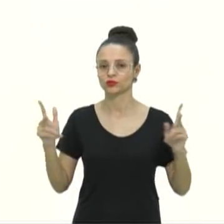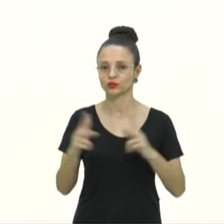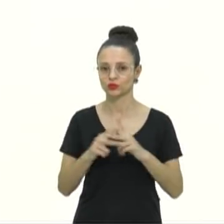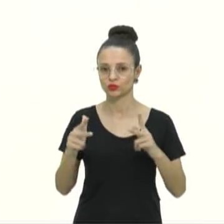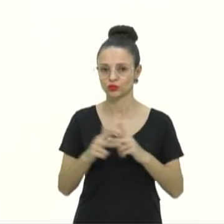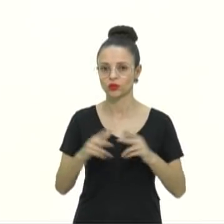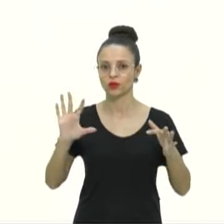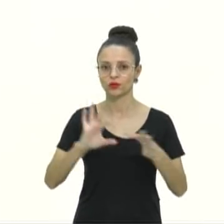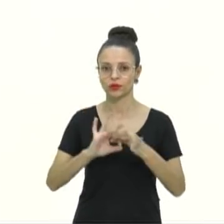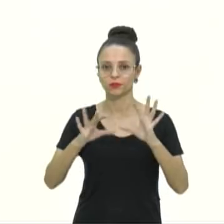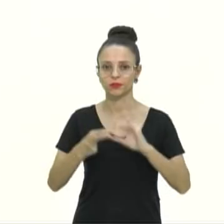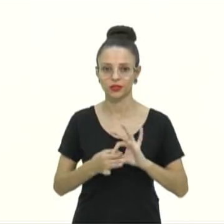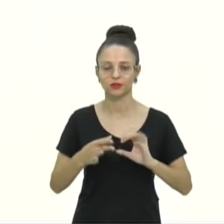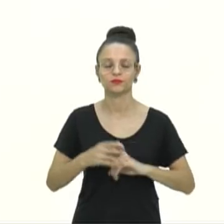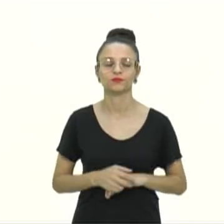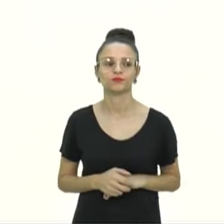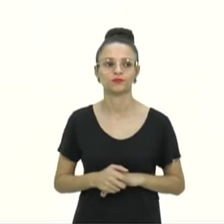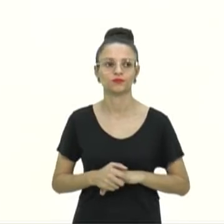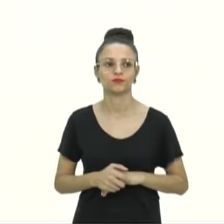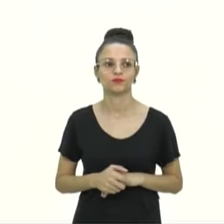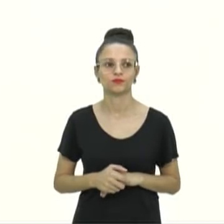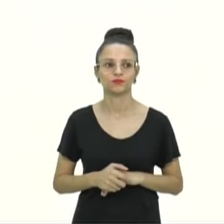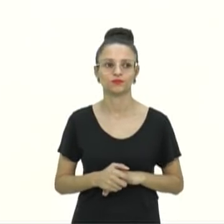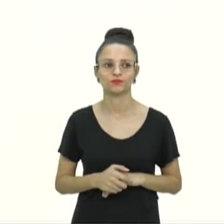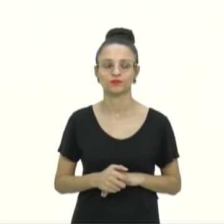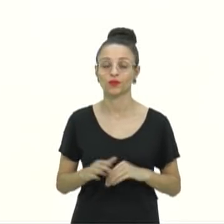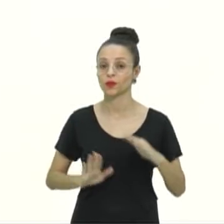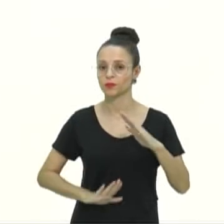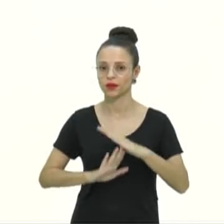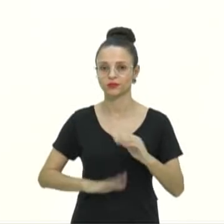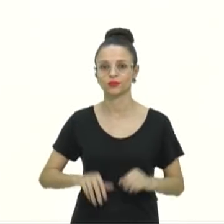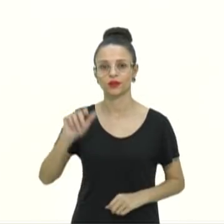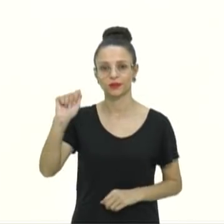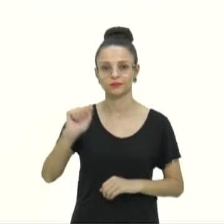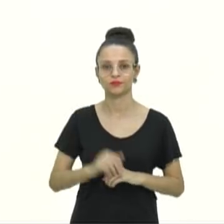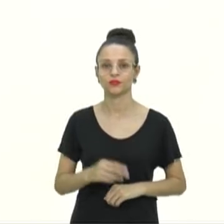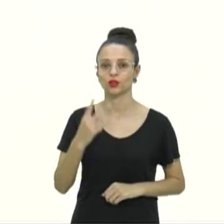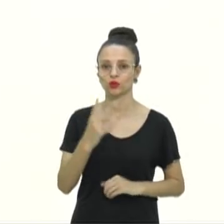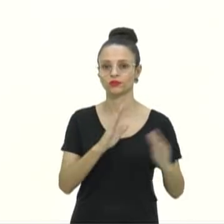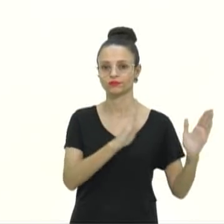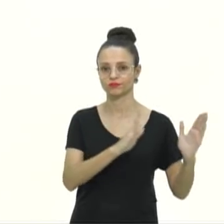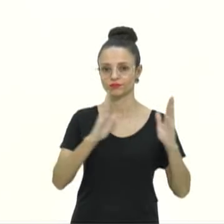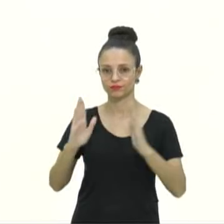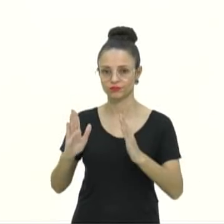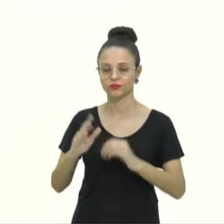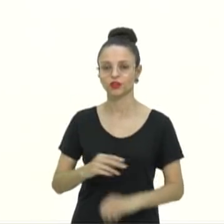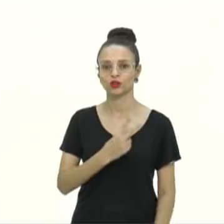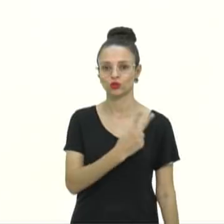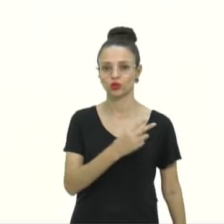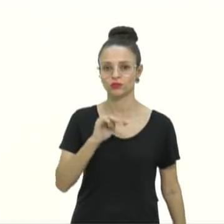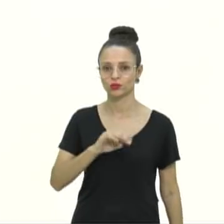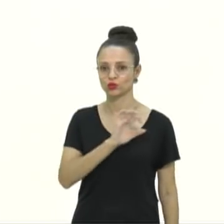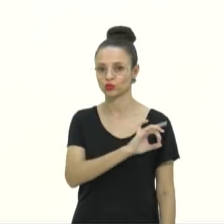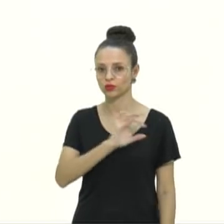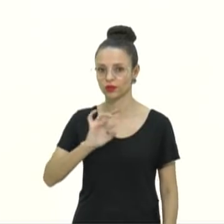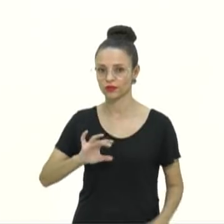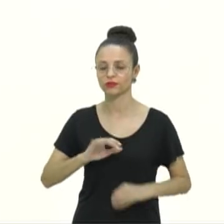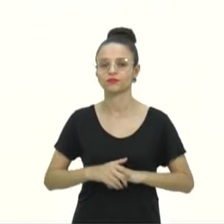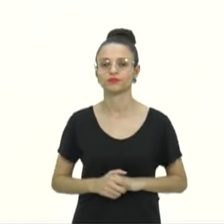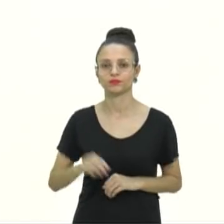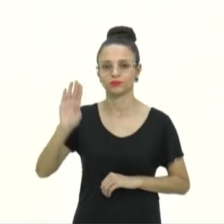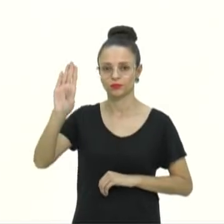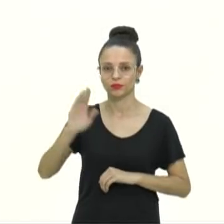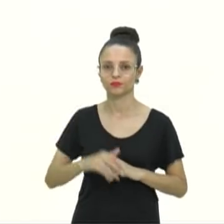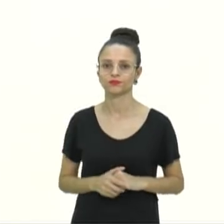lutas olímpicas? Então dentro do wrestling, qual que é a duração máxima? Letra A, 2 rounds de 2 minutos cada.